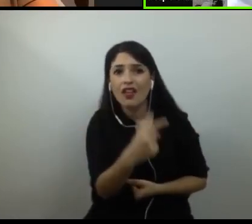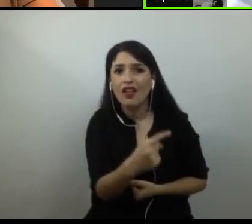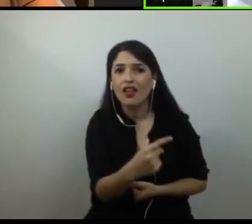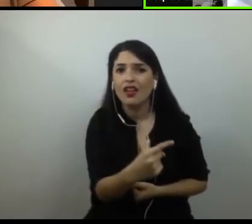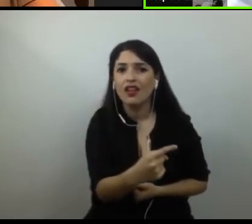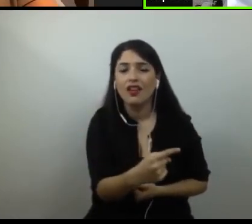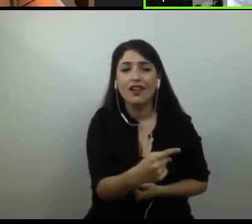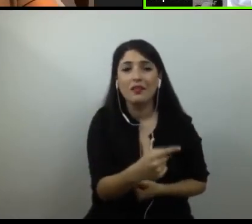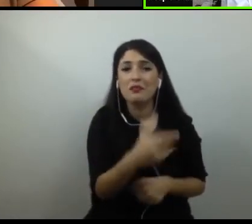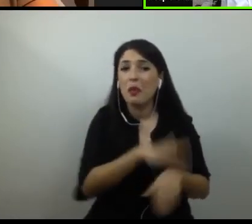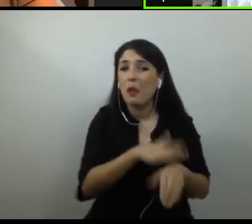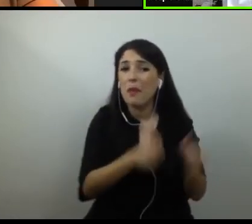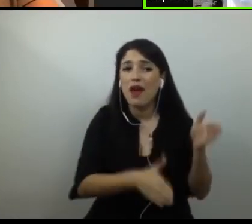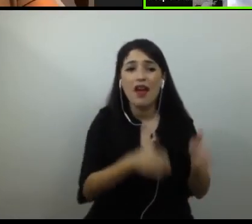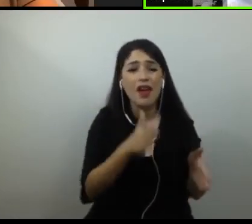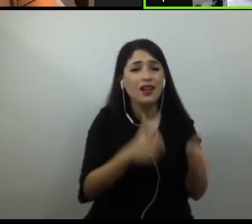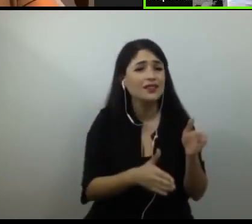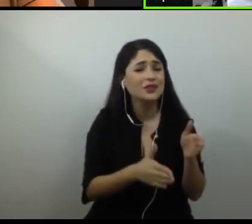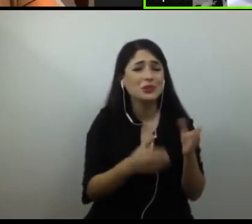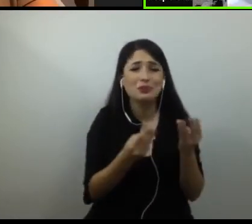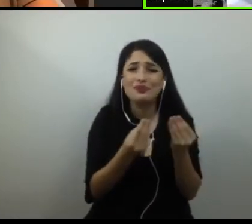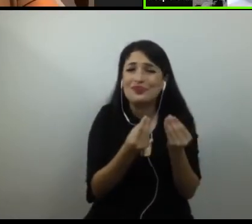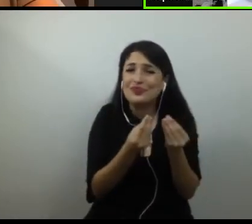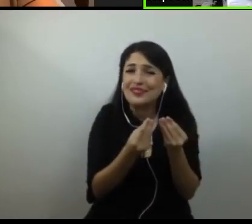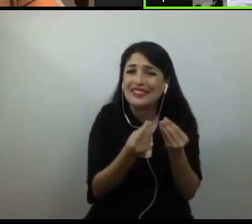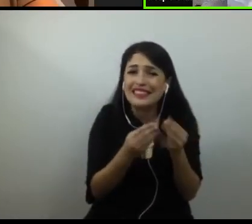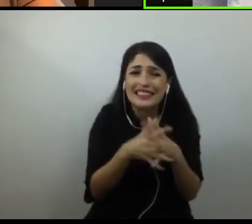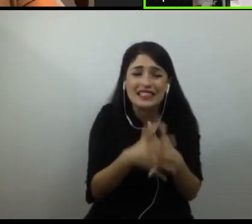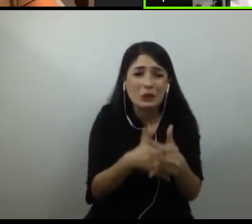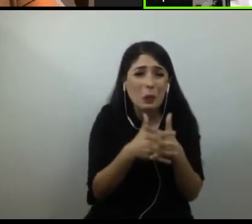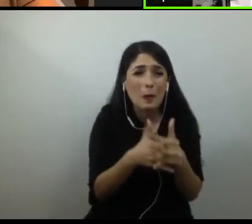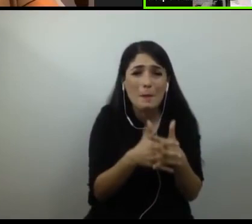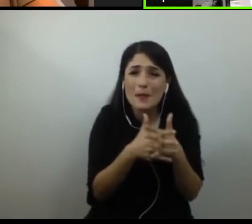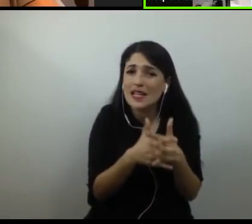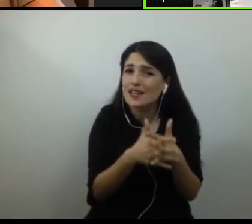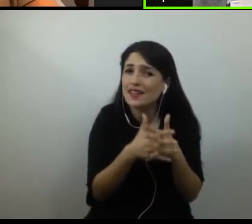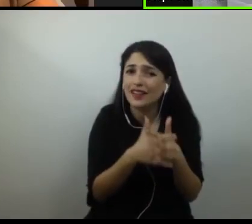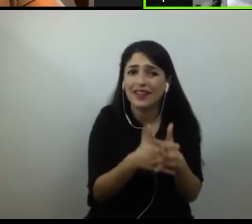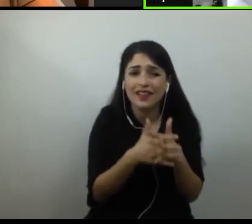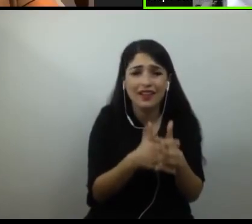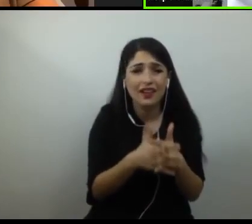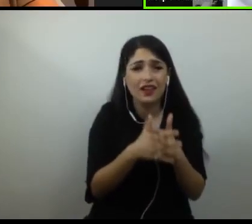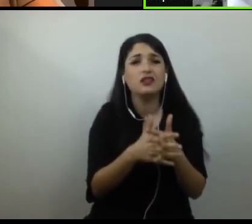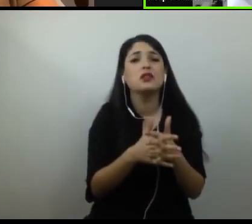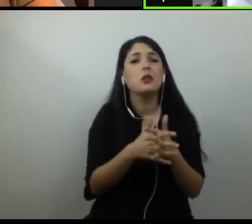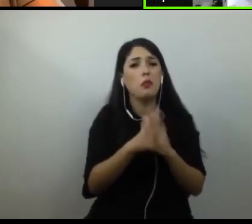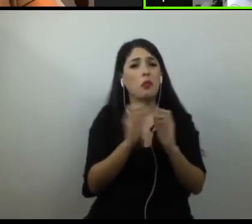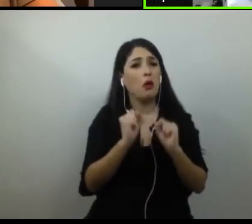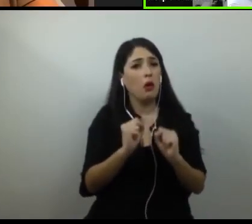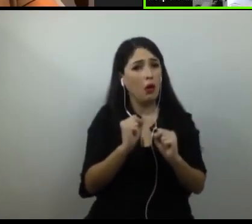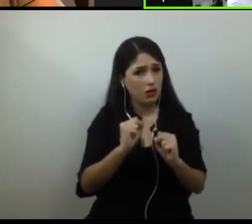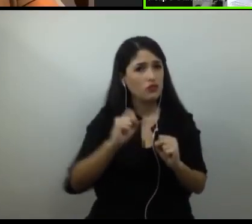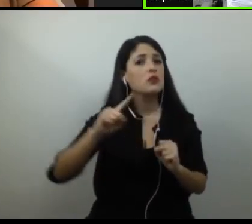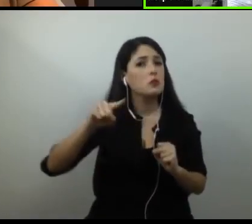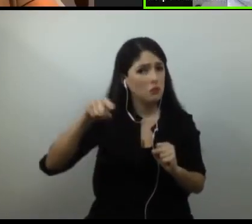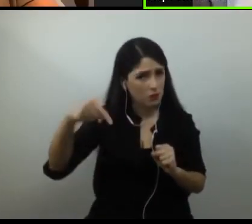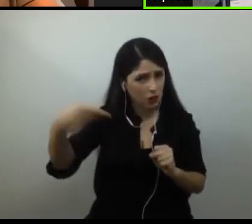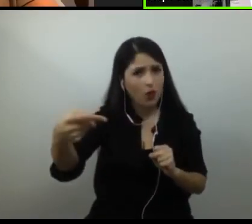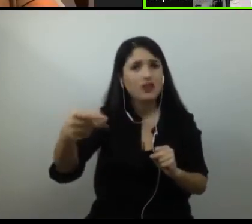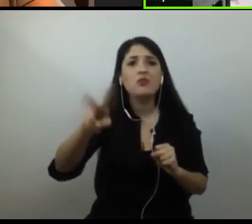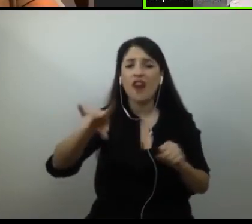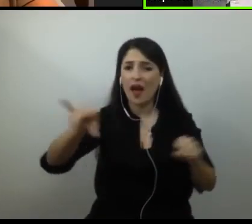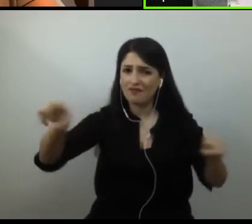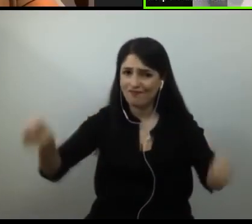por um momento delicadíssimo, delicadíssimo. O próximo passo pode ser efetivamente a ruptura.